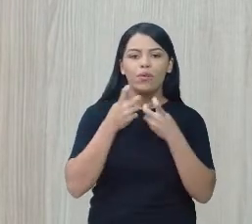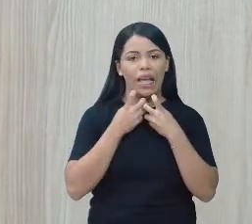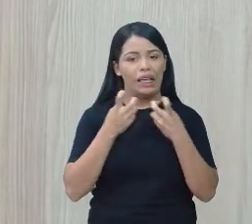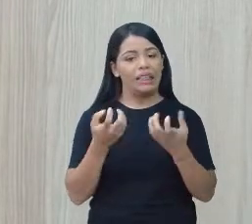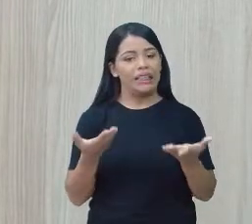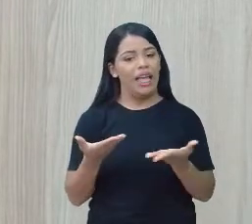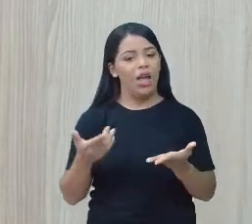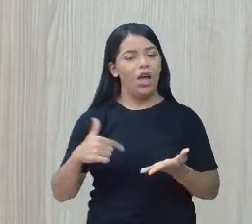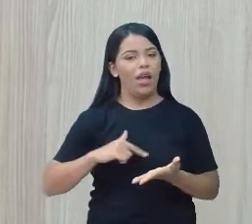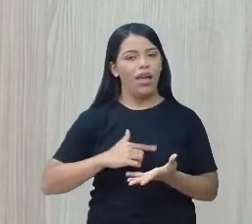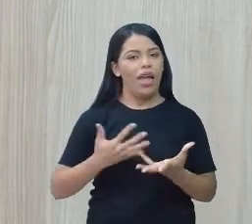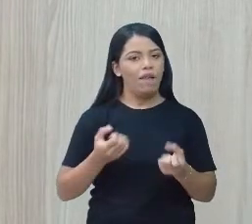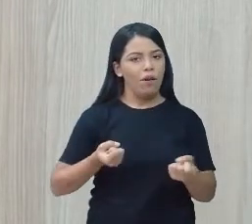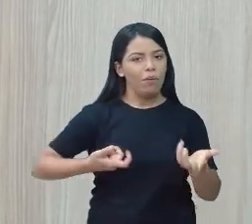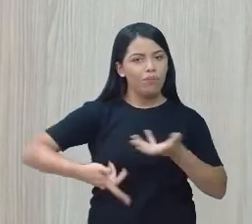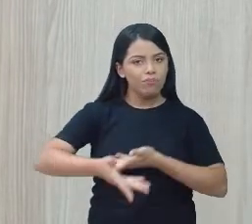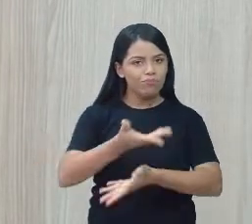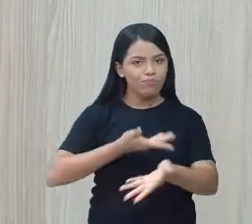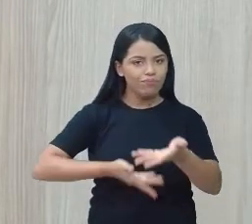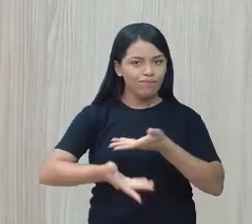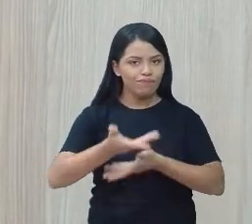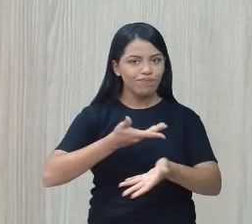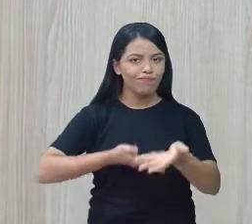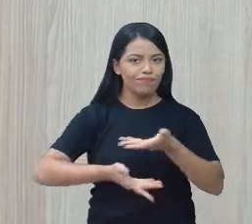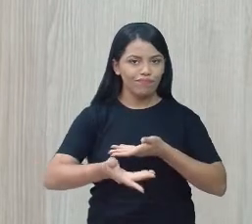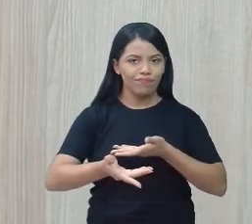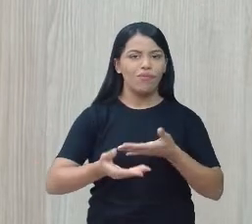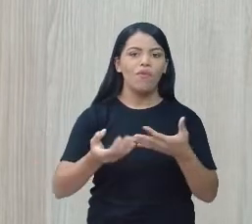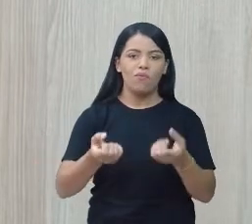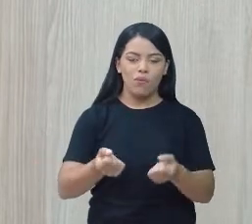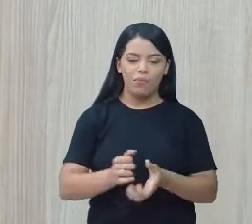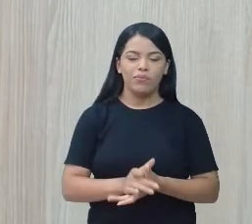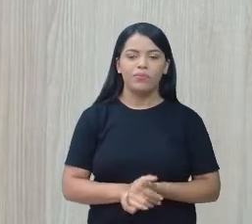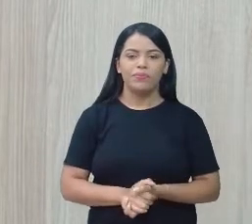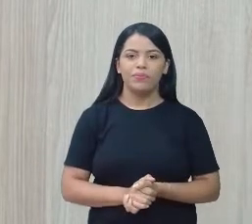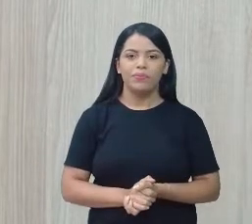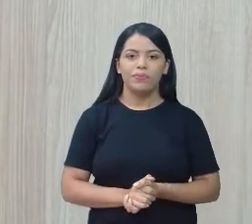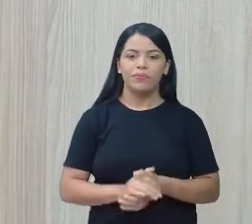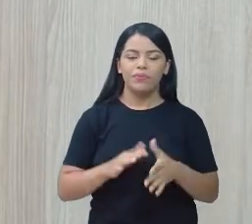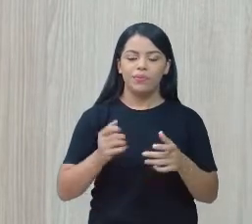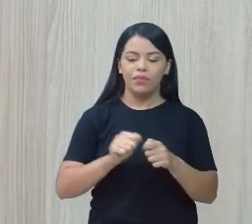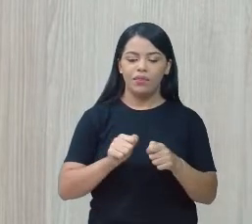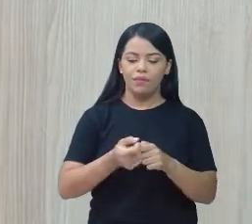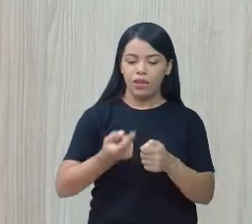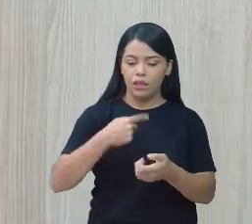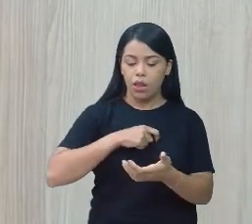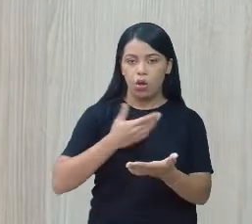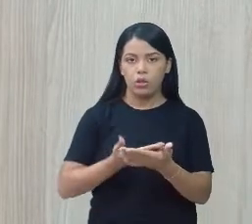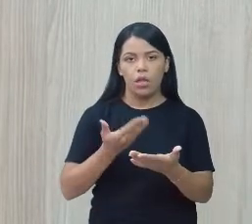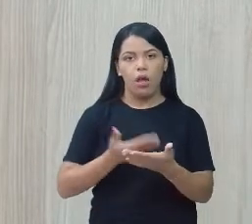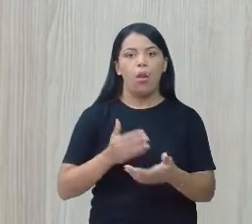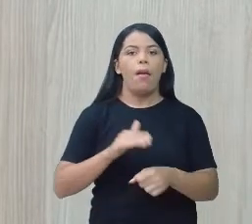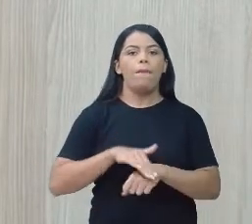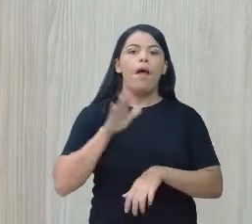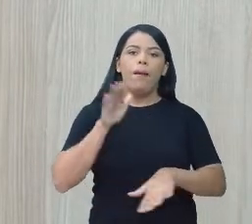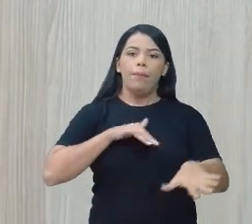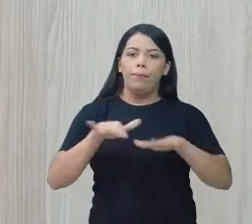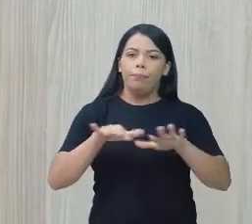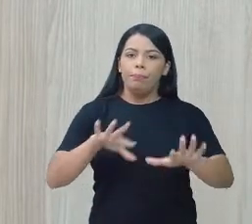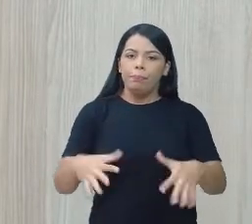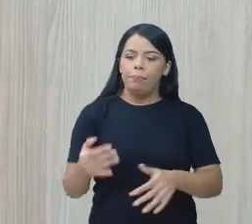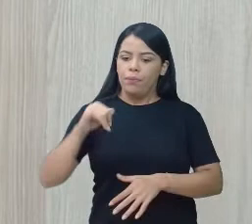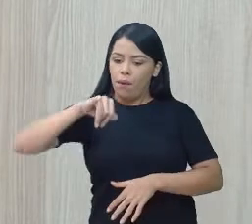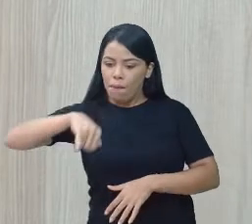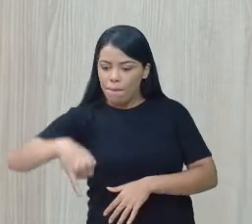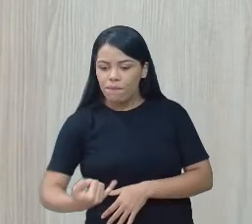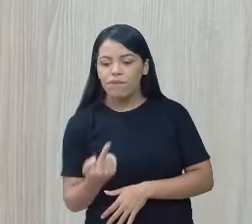aqui. Vamos trocar uma ideia que torna a aula mais dinâmica, né? Então, aproveitem